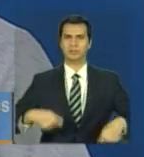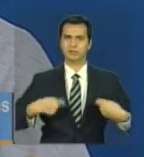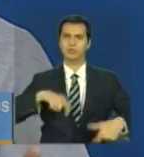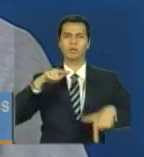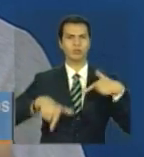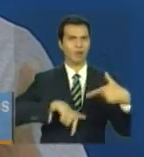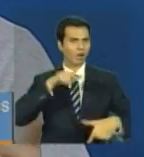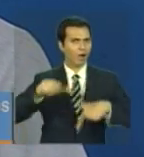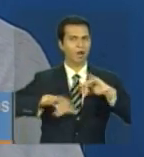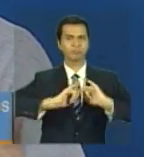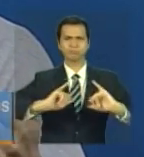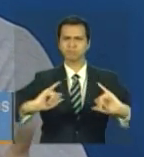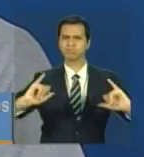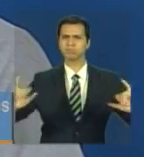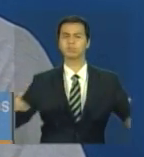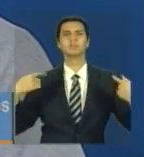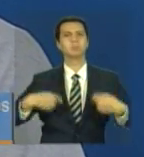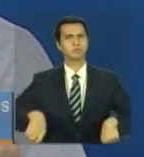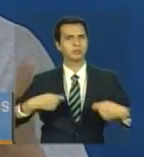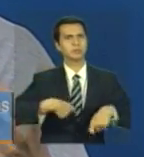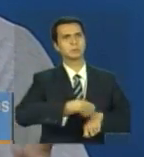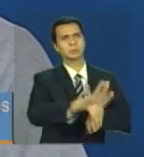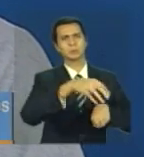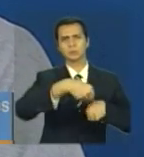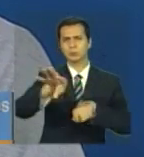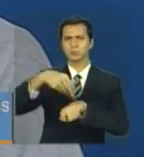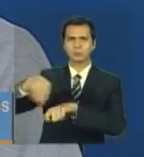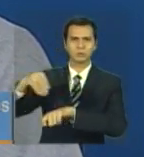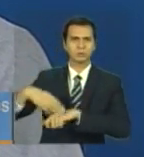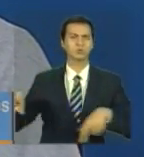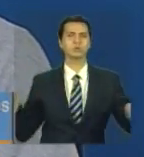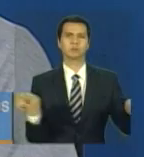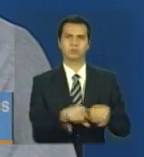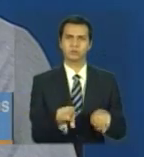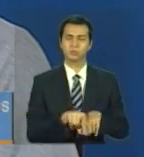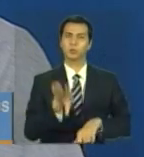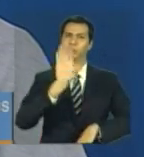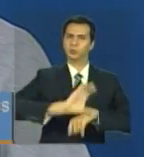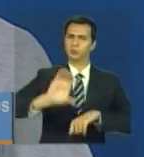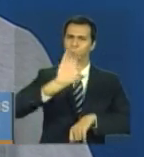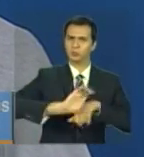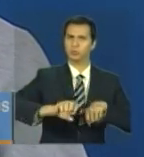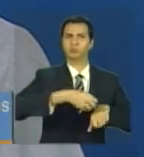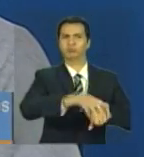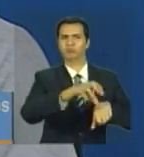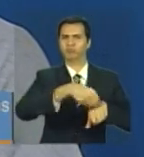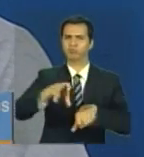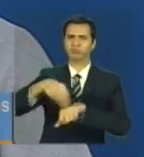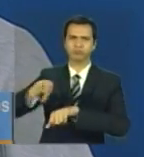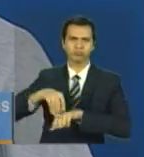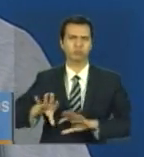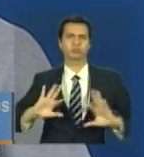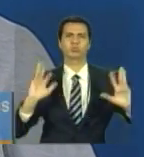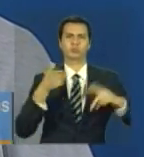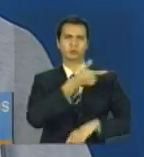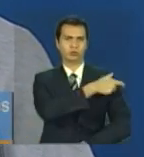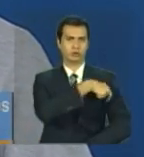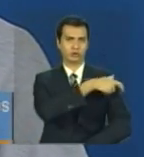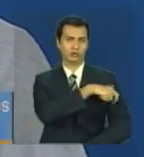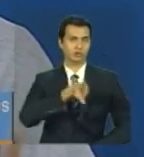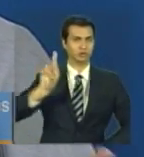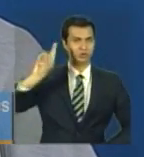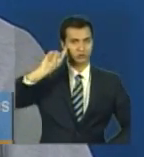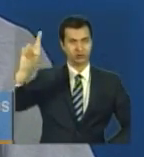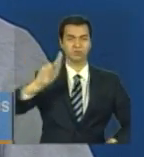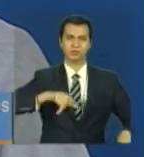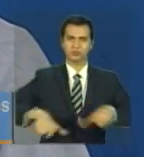a comunicação, fazer também trabalho de formação e capacitação junto aos diversos gestores, seja da segurança alimentar, como